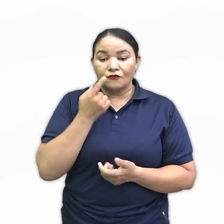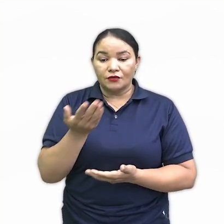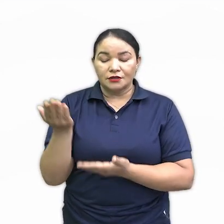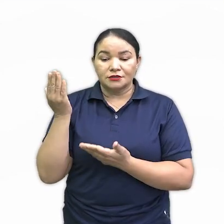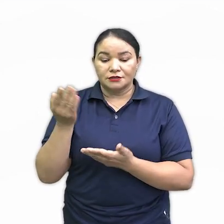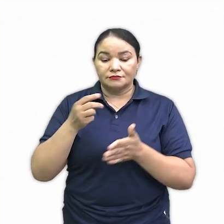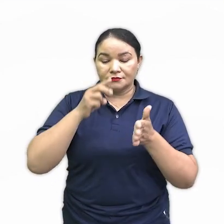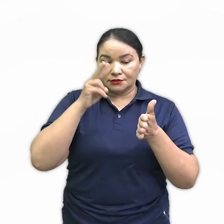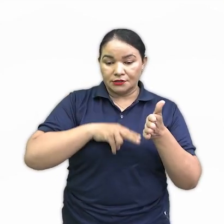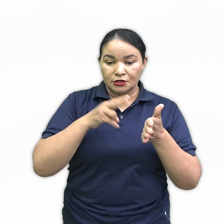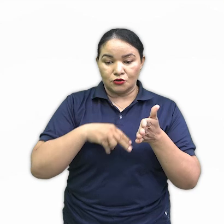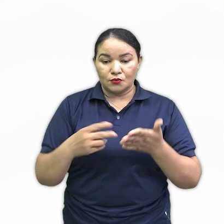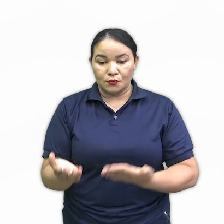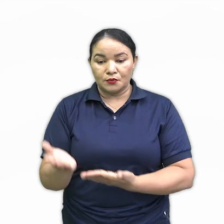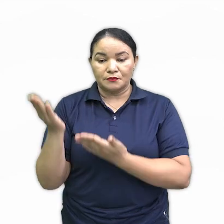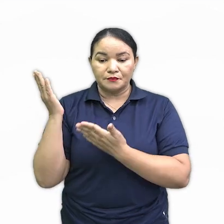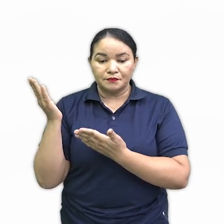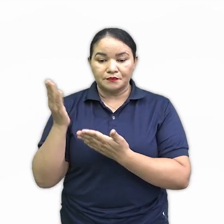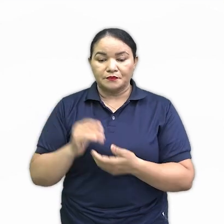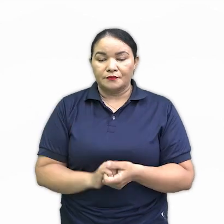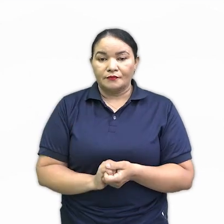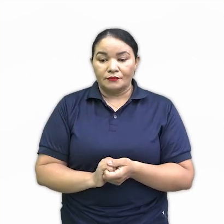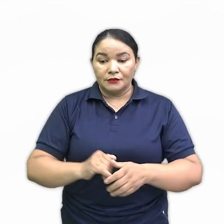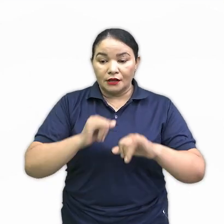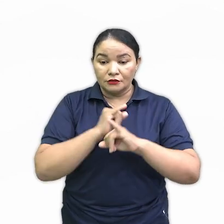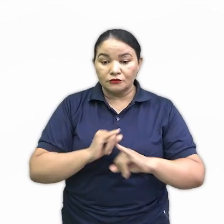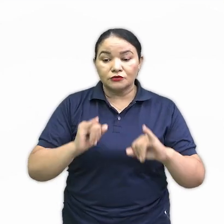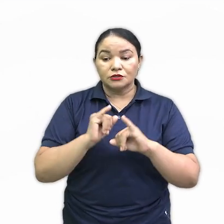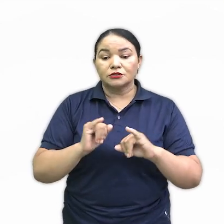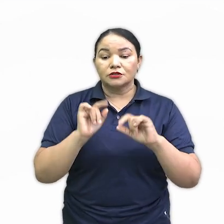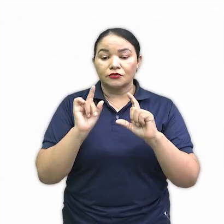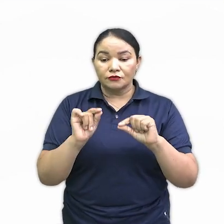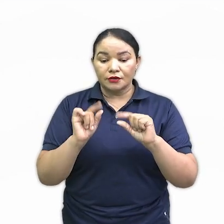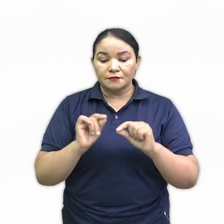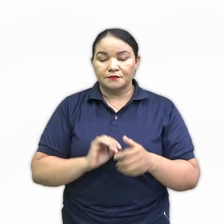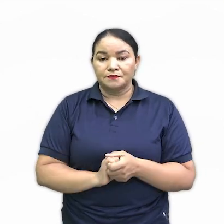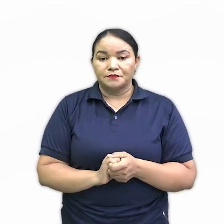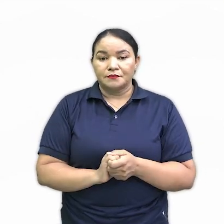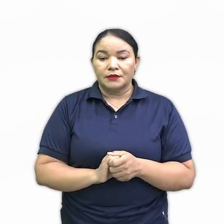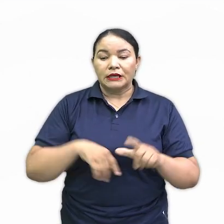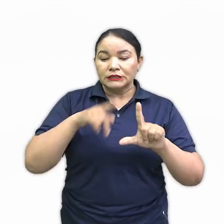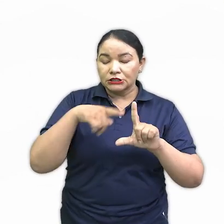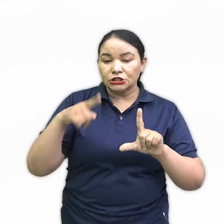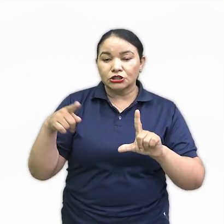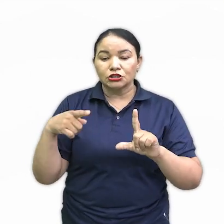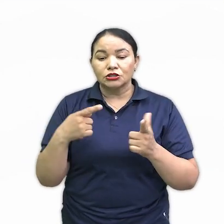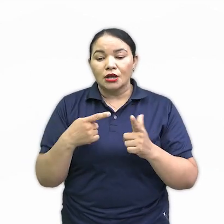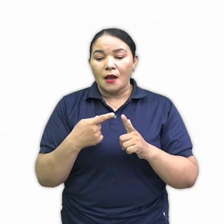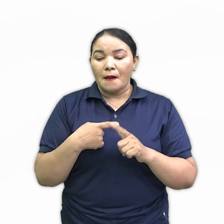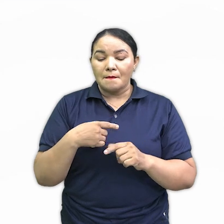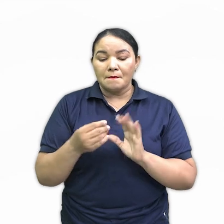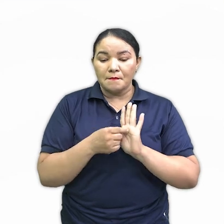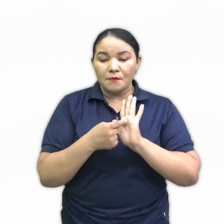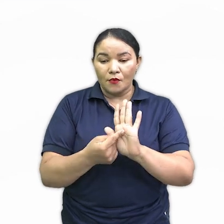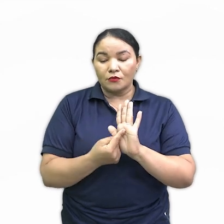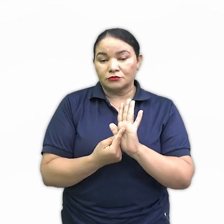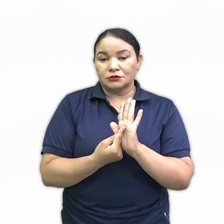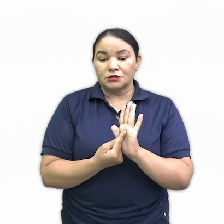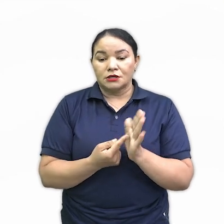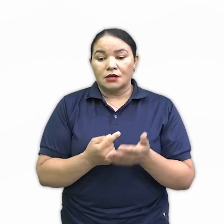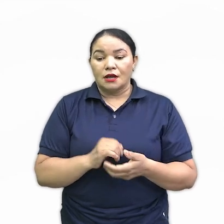all-time high. Aqui essa notícia está falando que as estatísticas mostram que o emprego está em